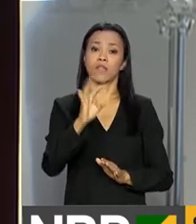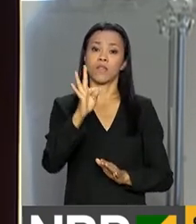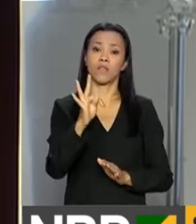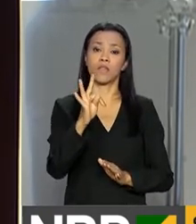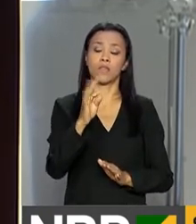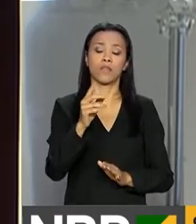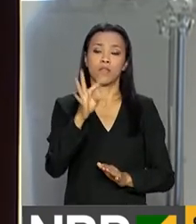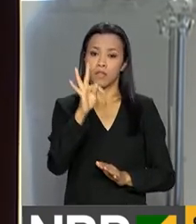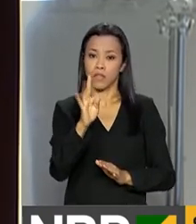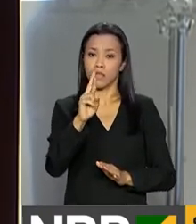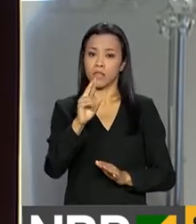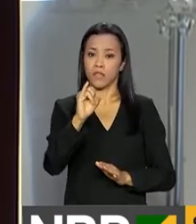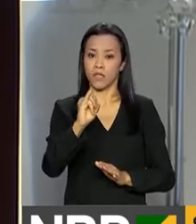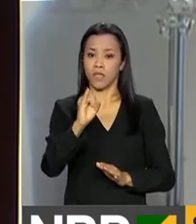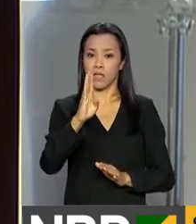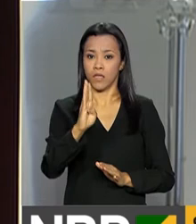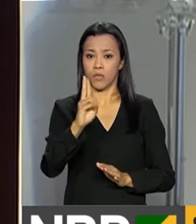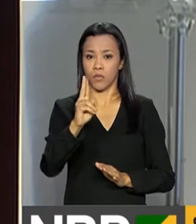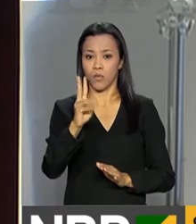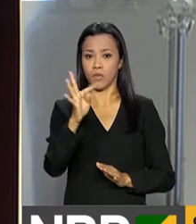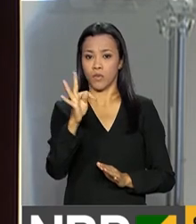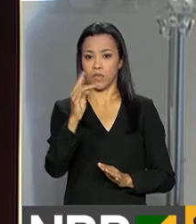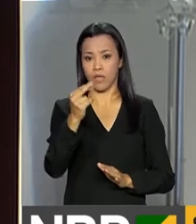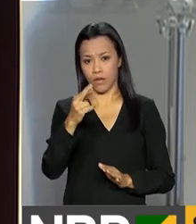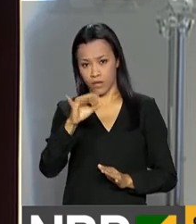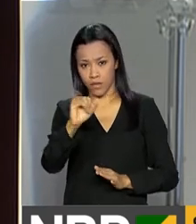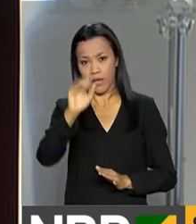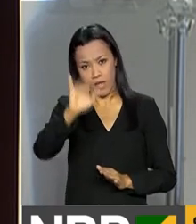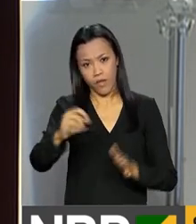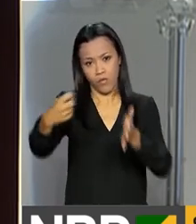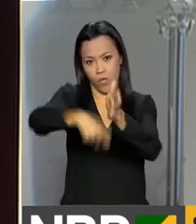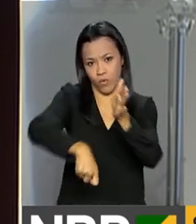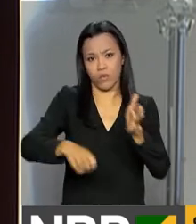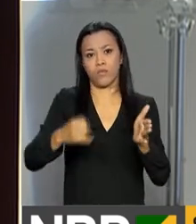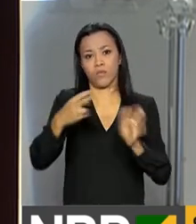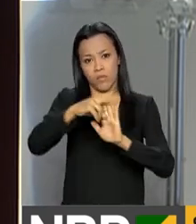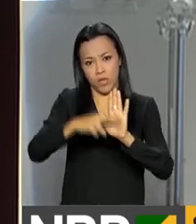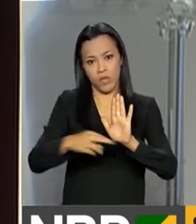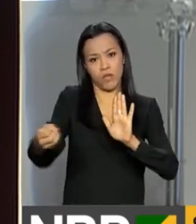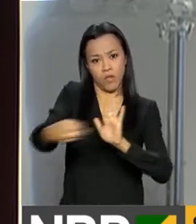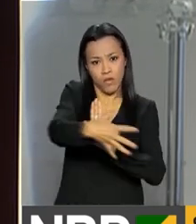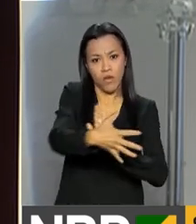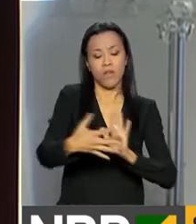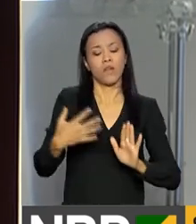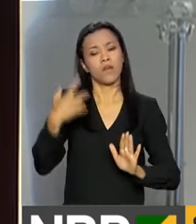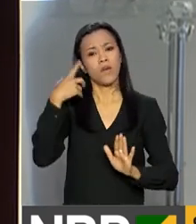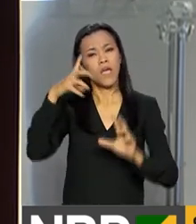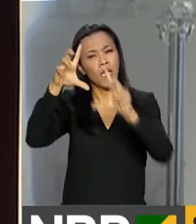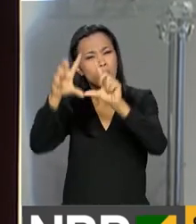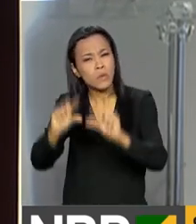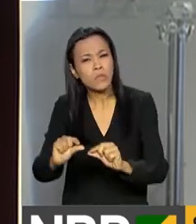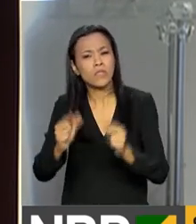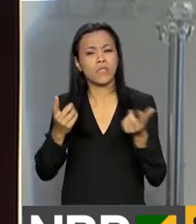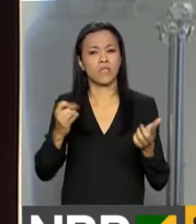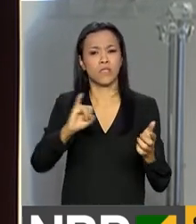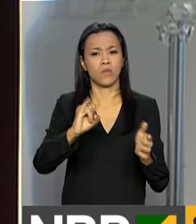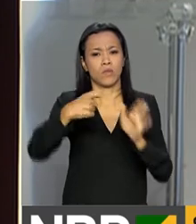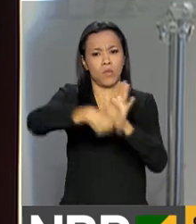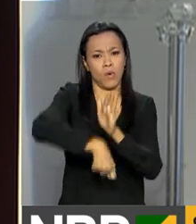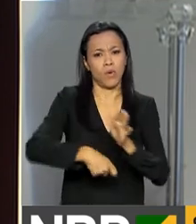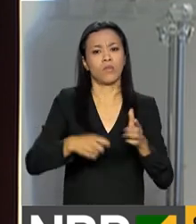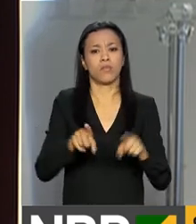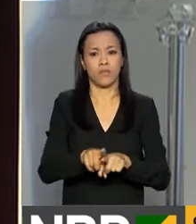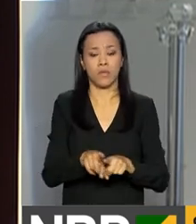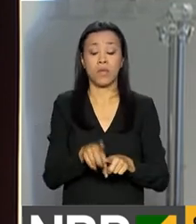simplifique, né, o sistema tributário, mas que possa, a gente possa pensar a médio e longo prazo numa redução de carga tributária, mas para